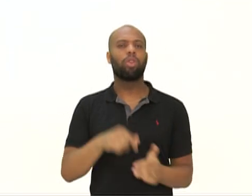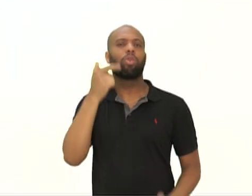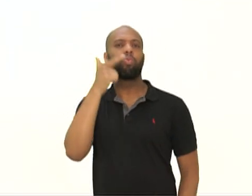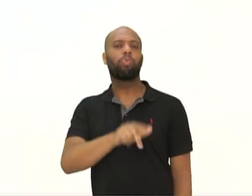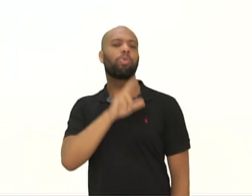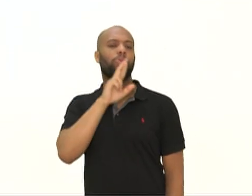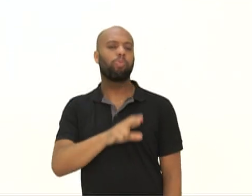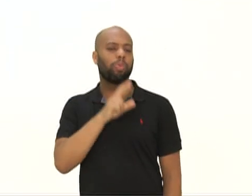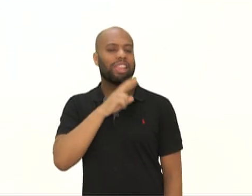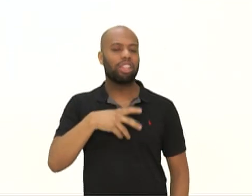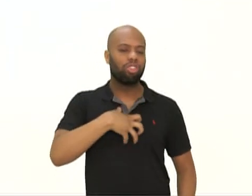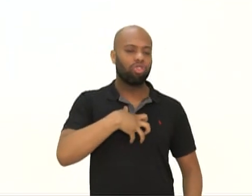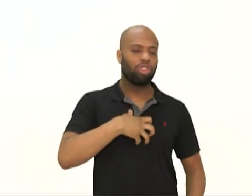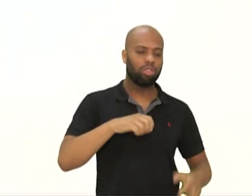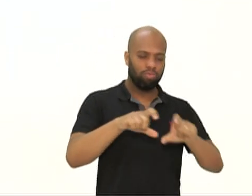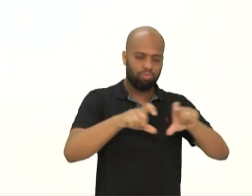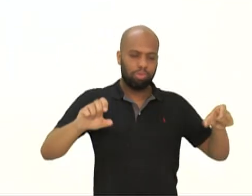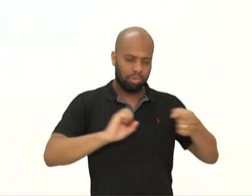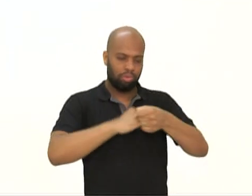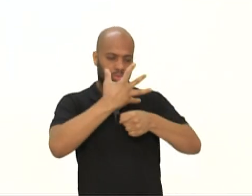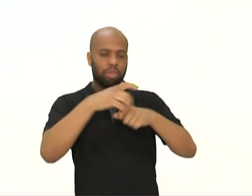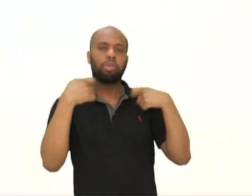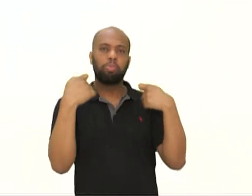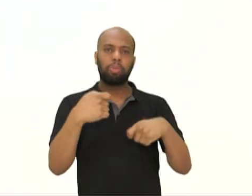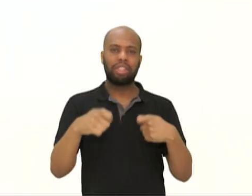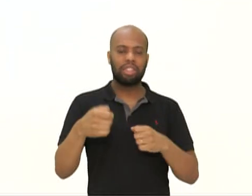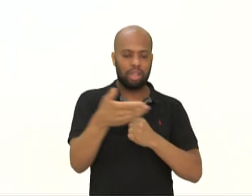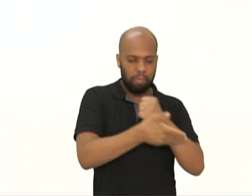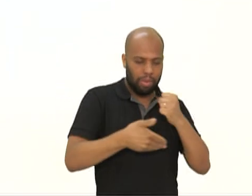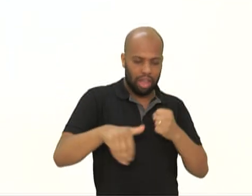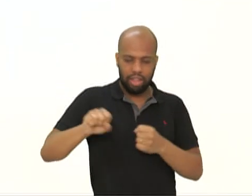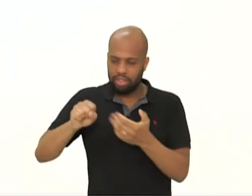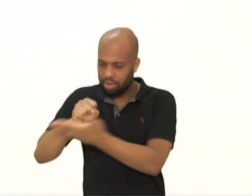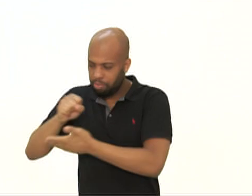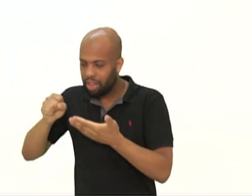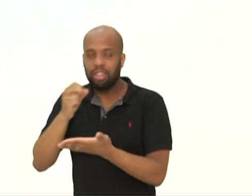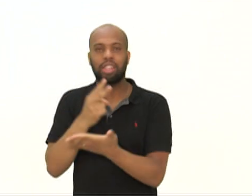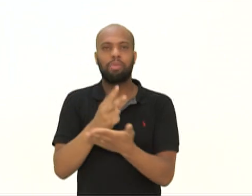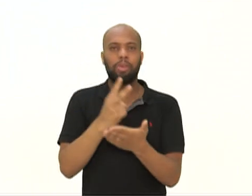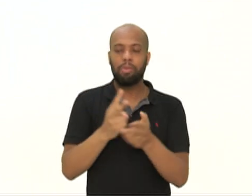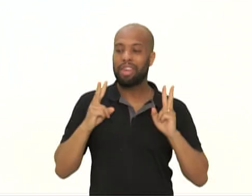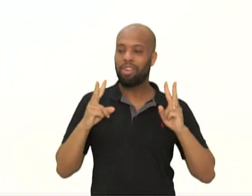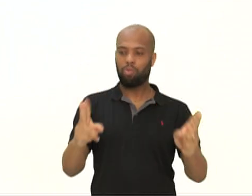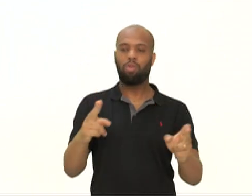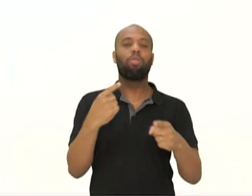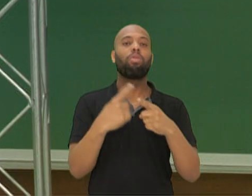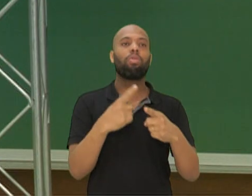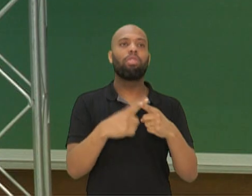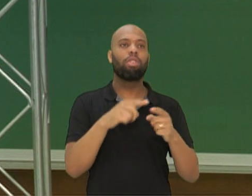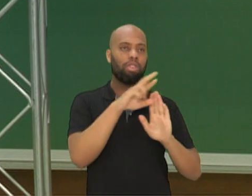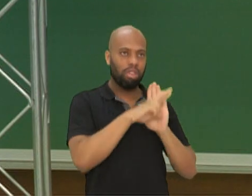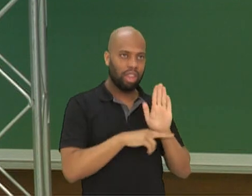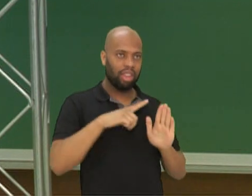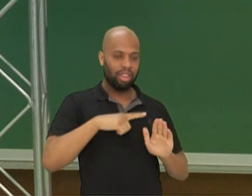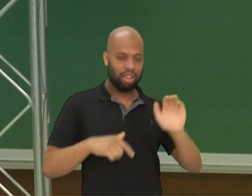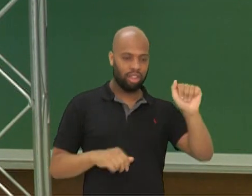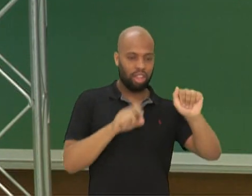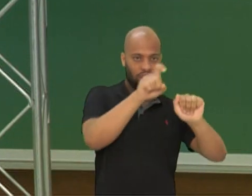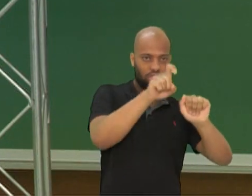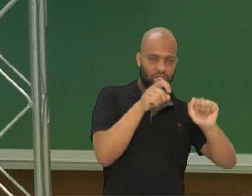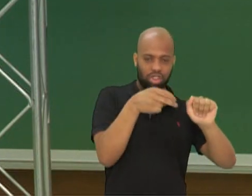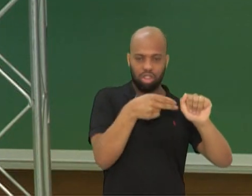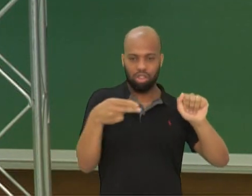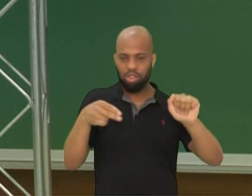uma equação exponencial, nós devemos igualar as bases, porque a propriedade diz que a elevado a x